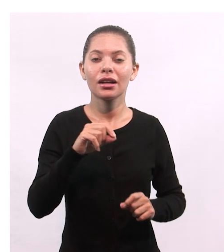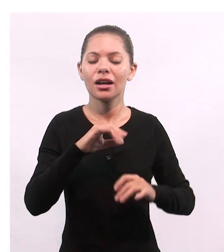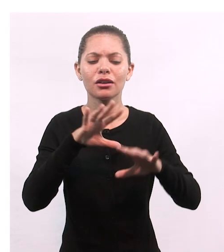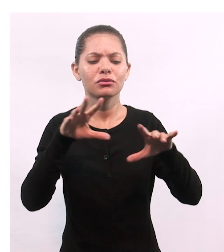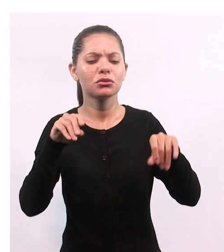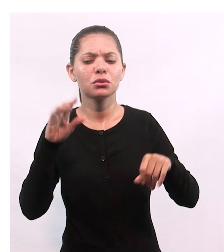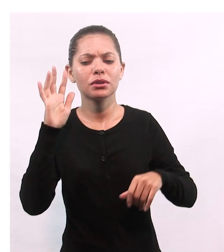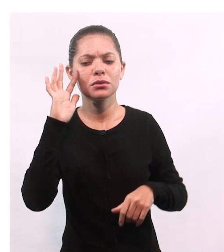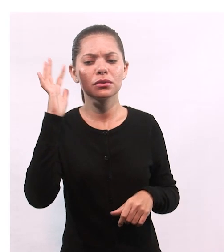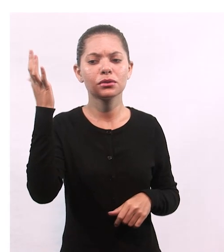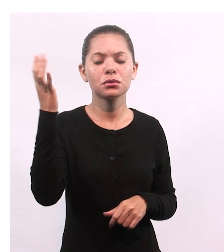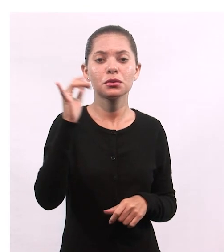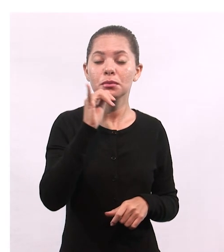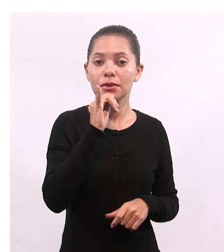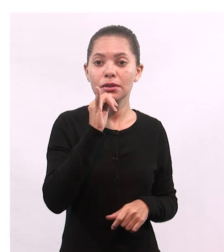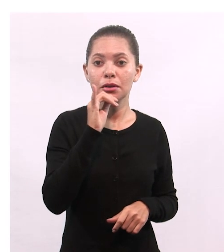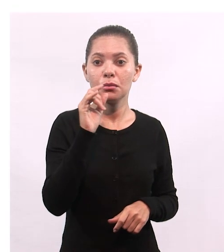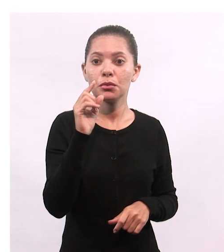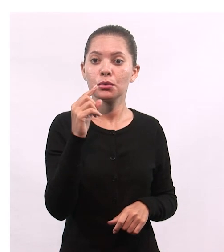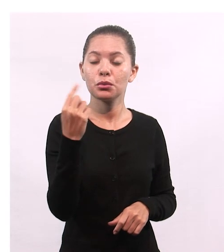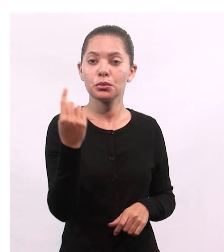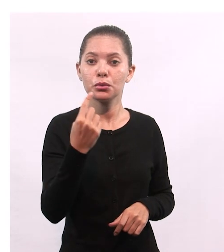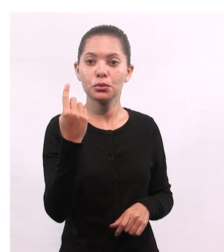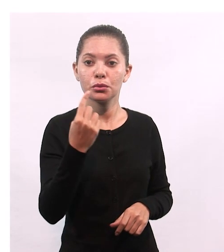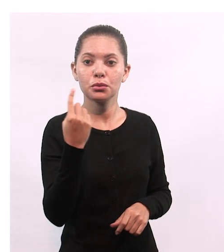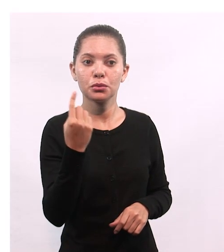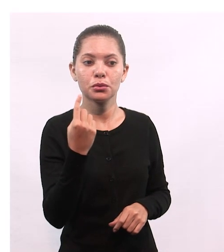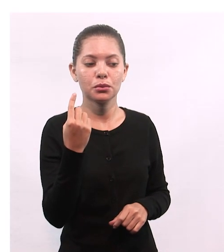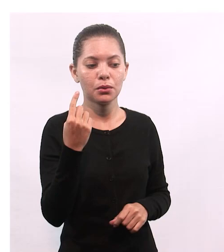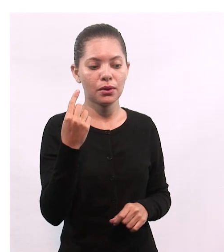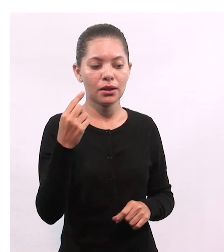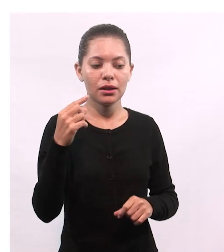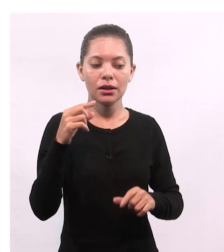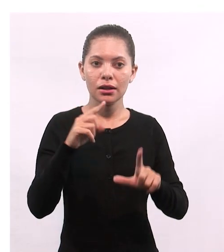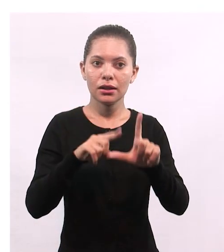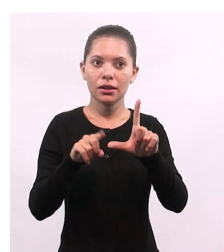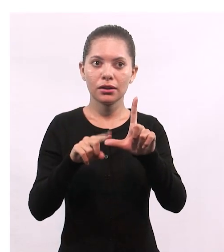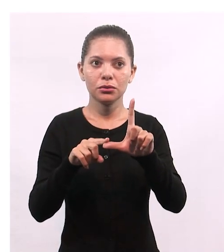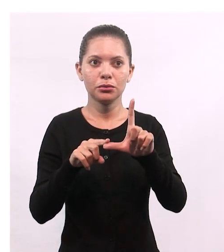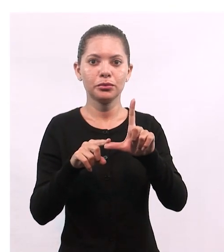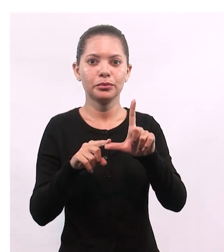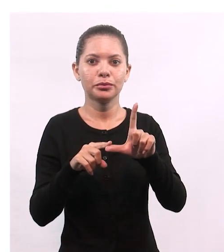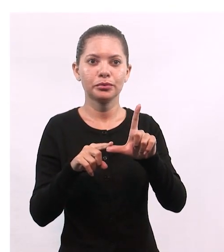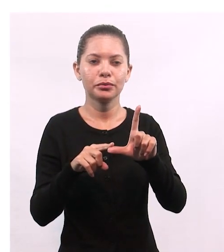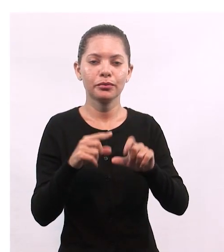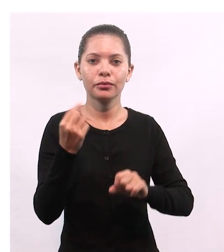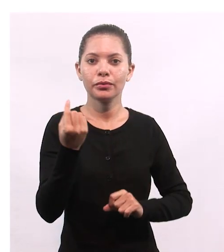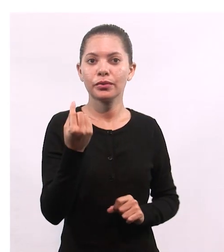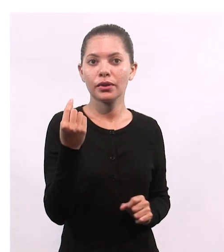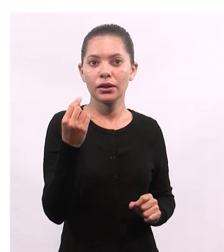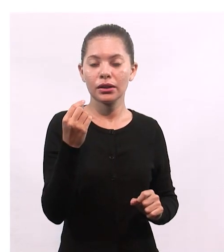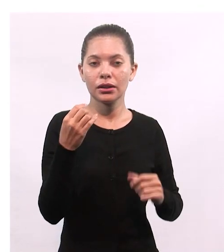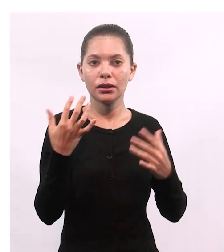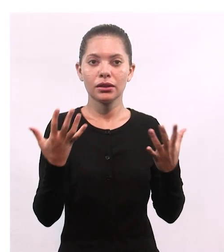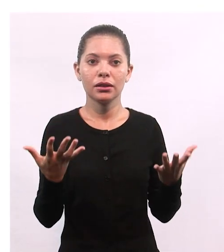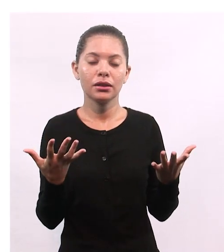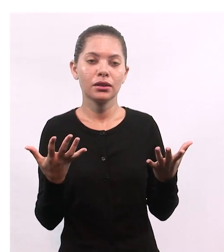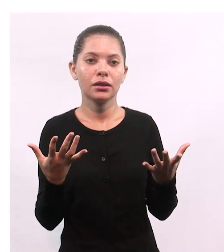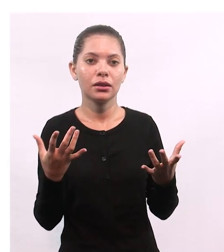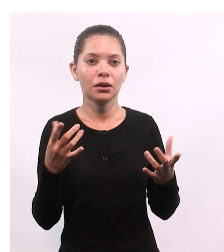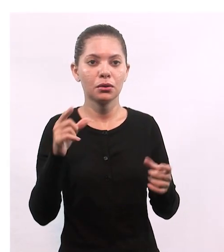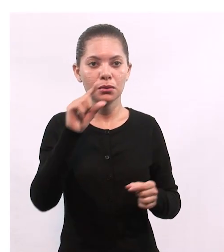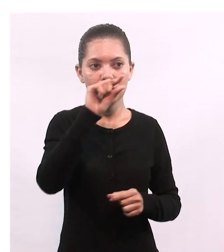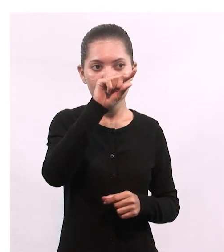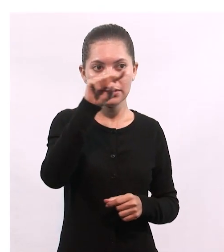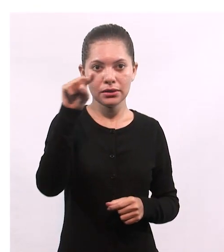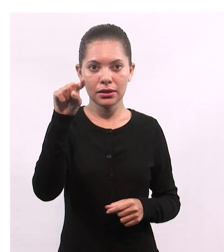Aí, as demais situações, por exemplo, quando eu só tenho um par de lados paralelos. Nesse caso aqui, eu tenho